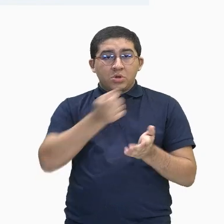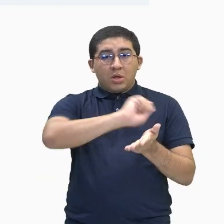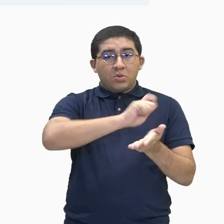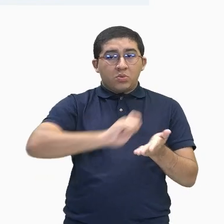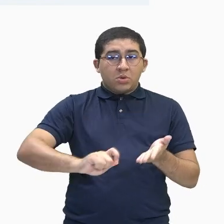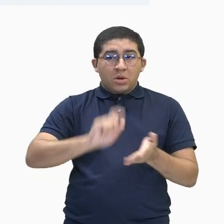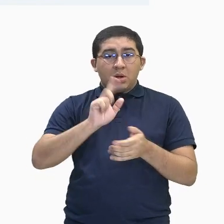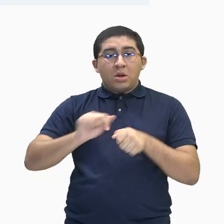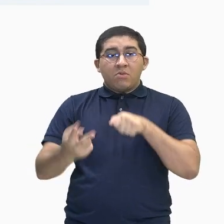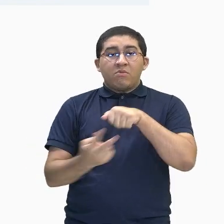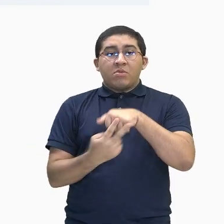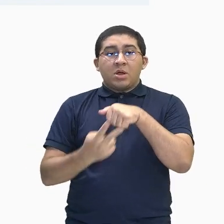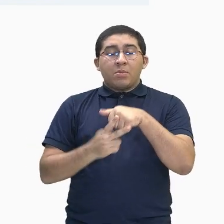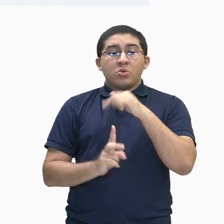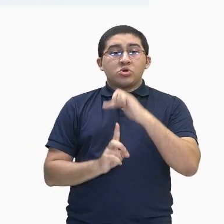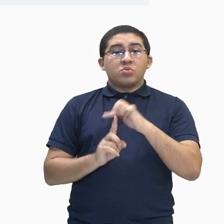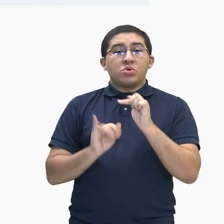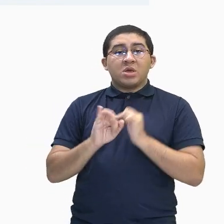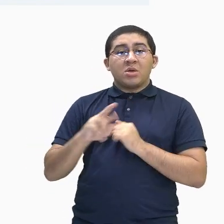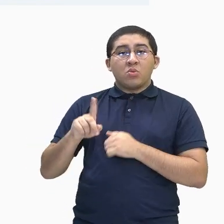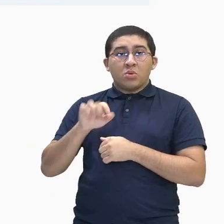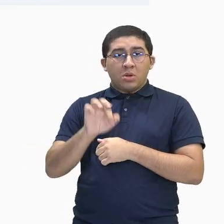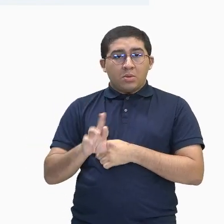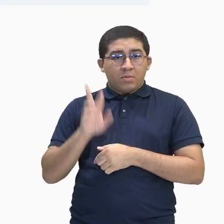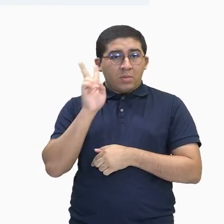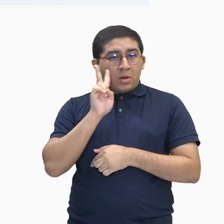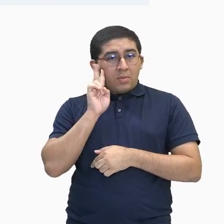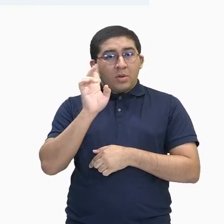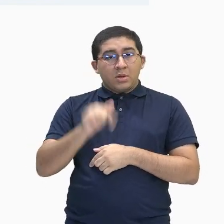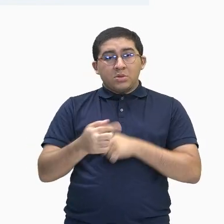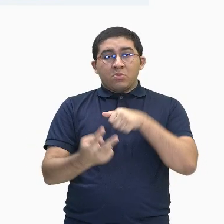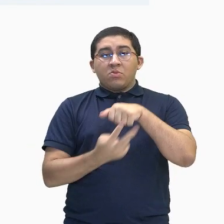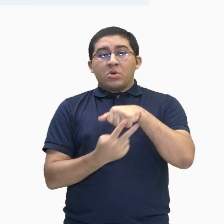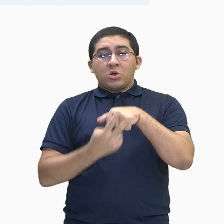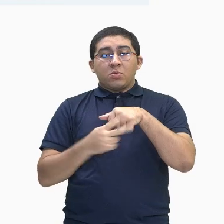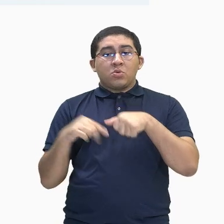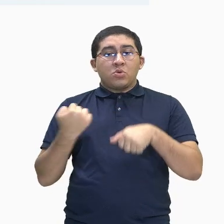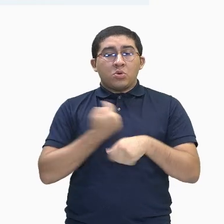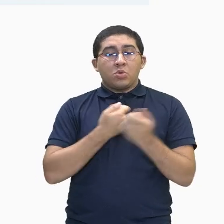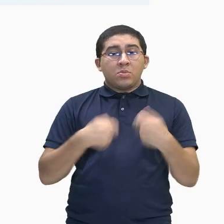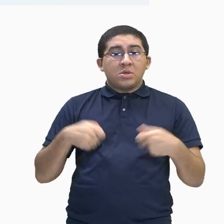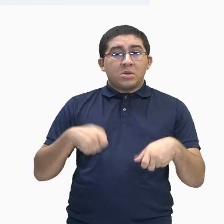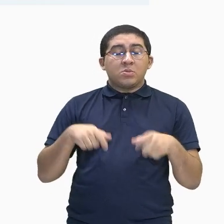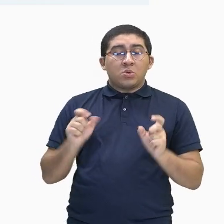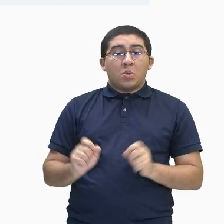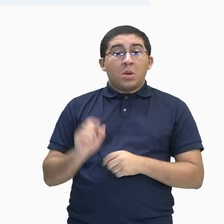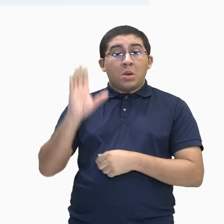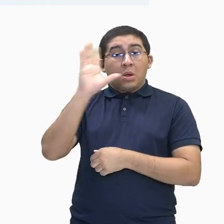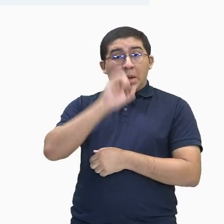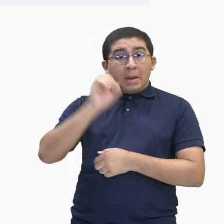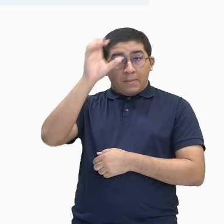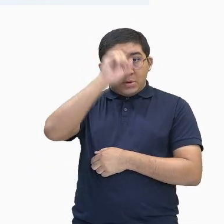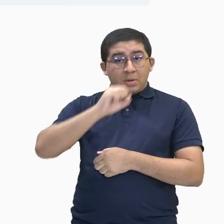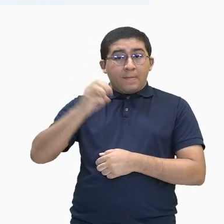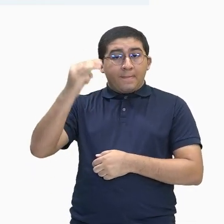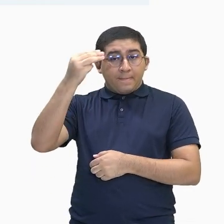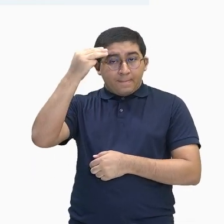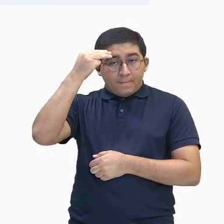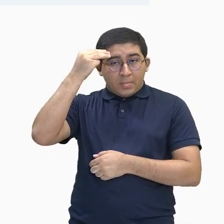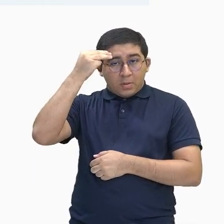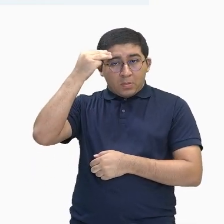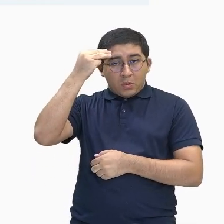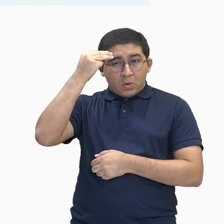verbos irregulares. Lembram que esses verbos nós precisamos de dedicação, né?